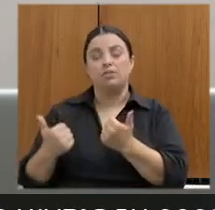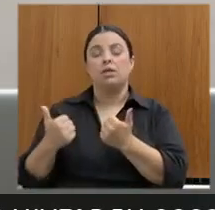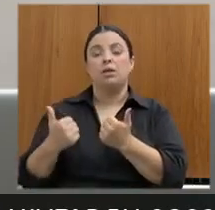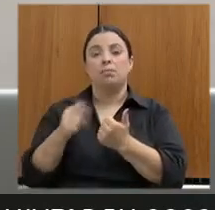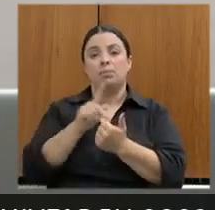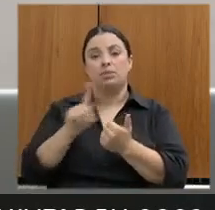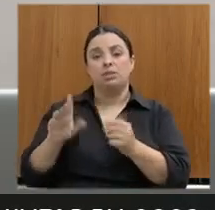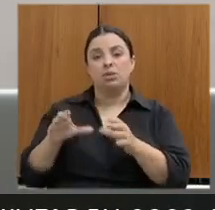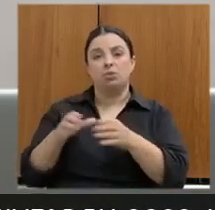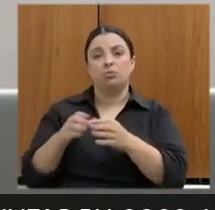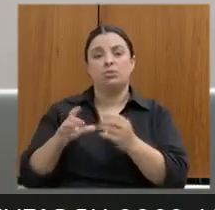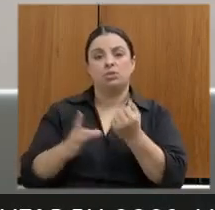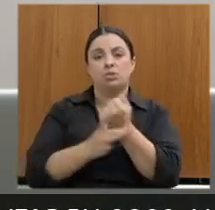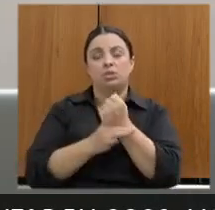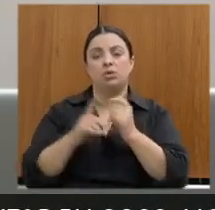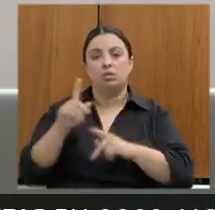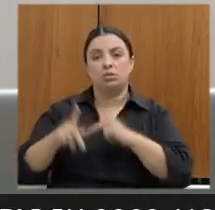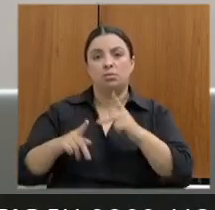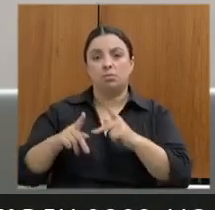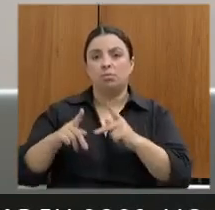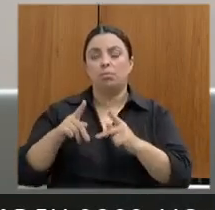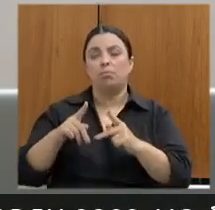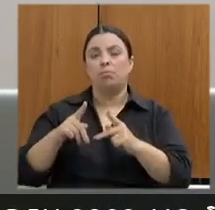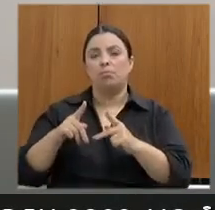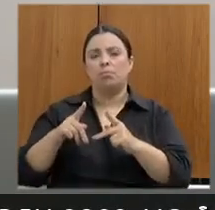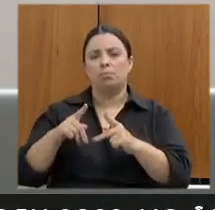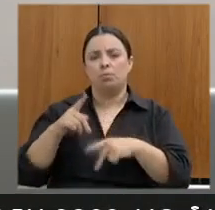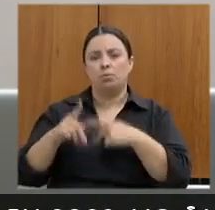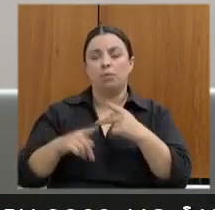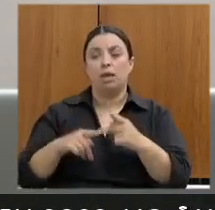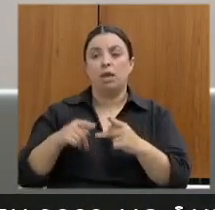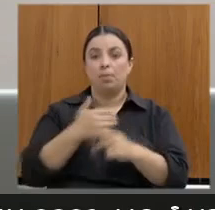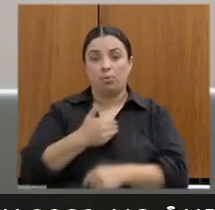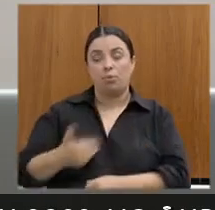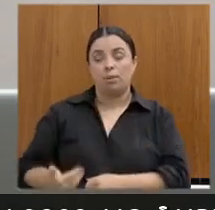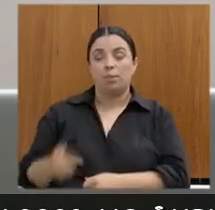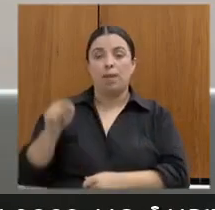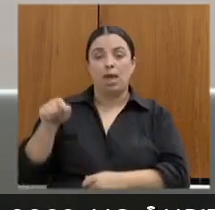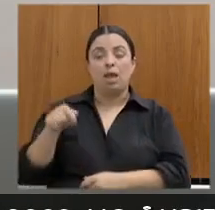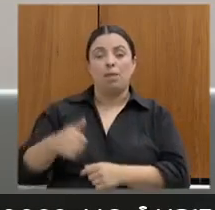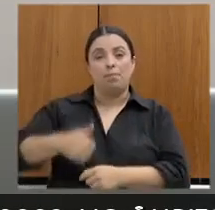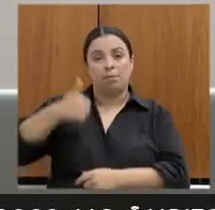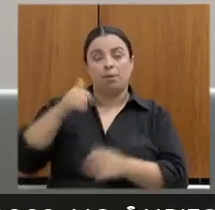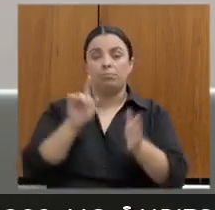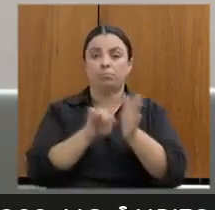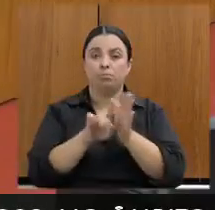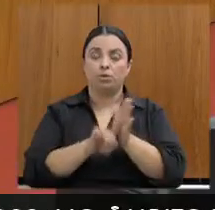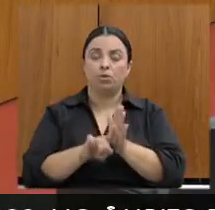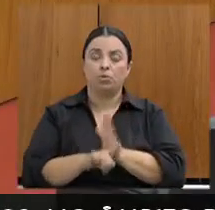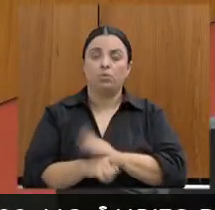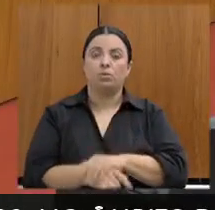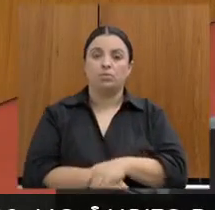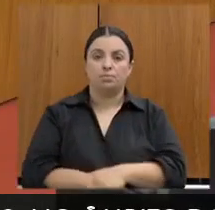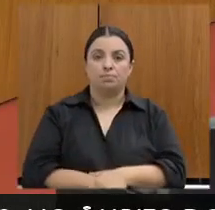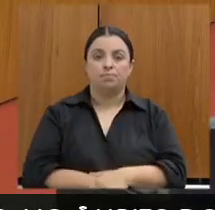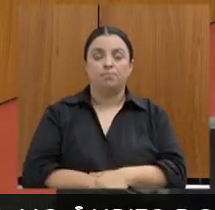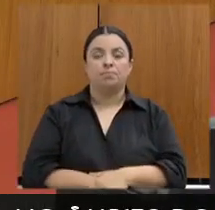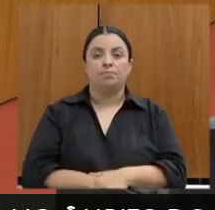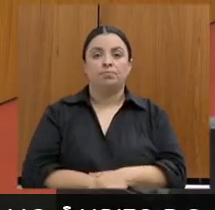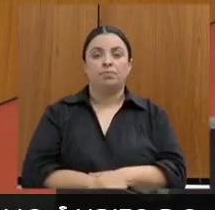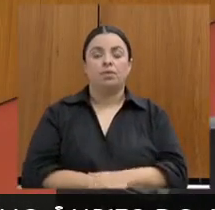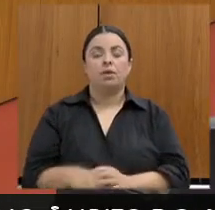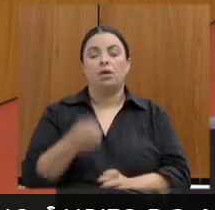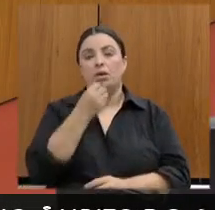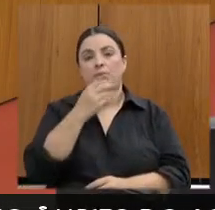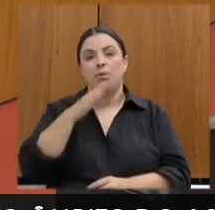Que ela possa ser a primeira a fazer Os questionamentos perguntas ou esclarecimento vossa excelência' tem a palavra chega é boa tarde a